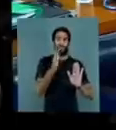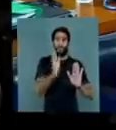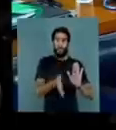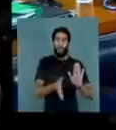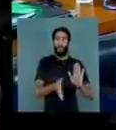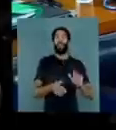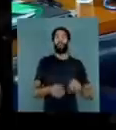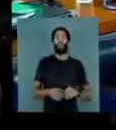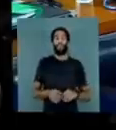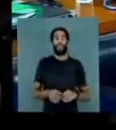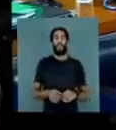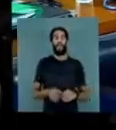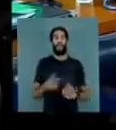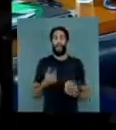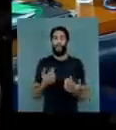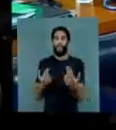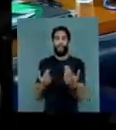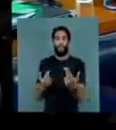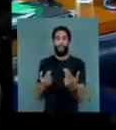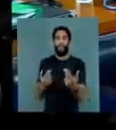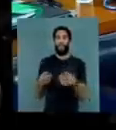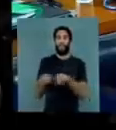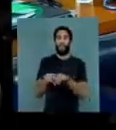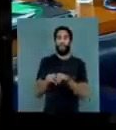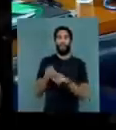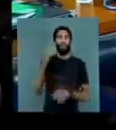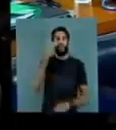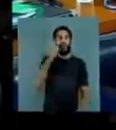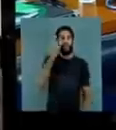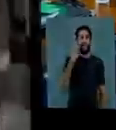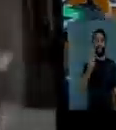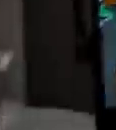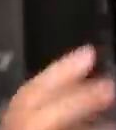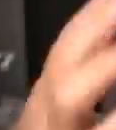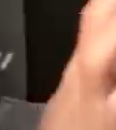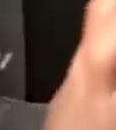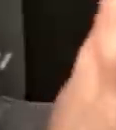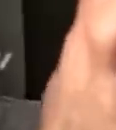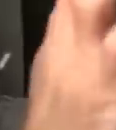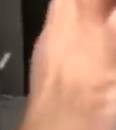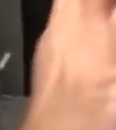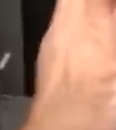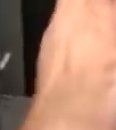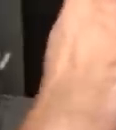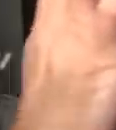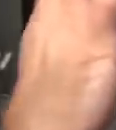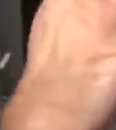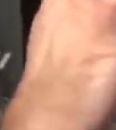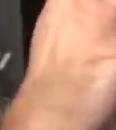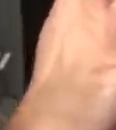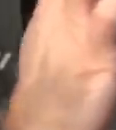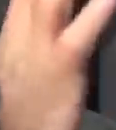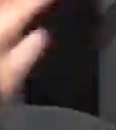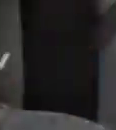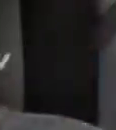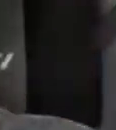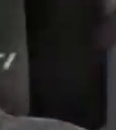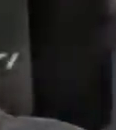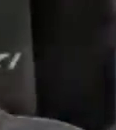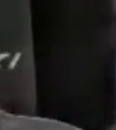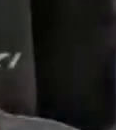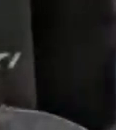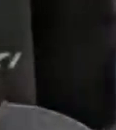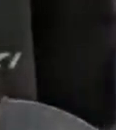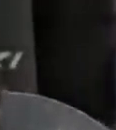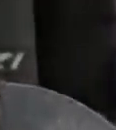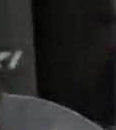o mesmo em relação ao Deputado André Fernandes no caso do senador Marcos Durval Aqui